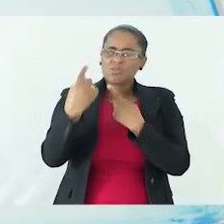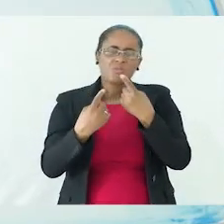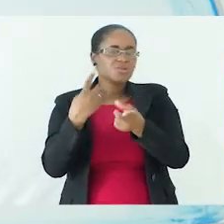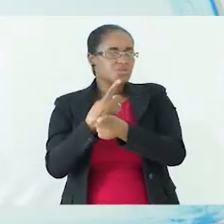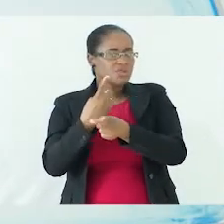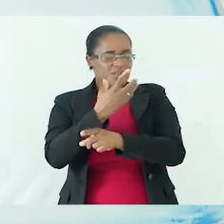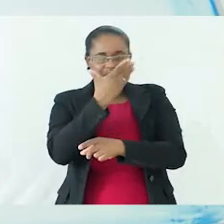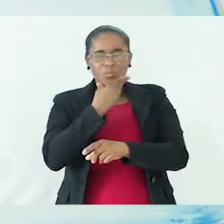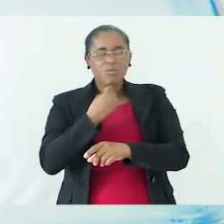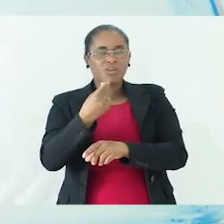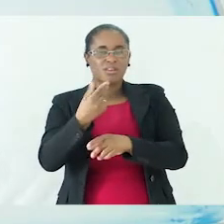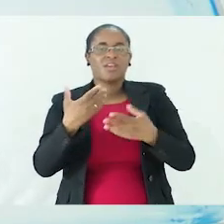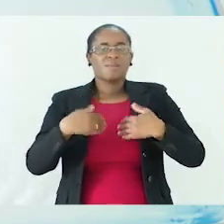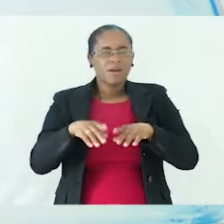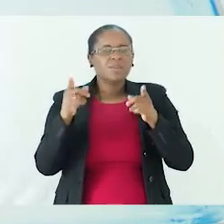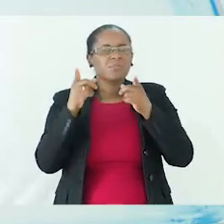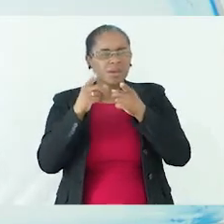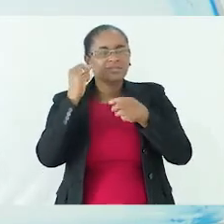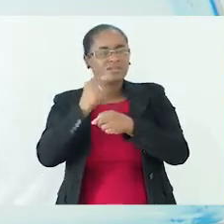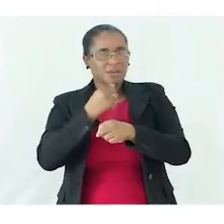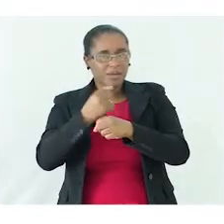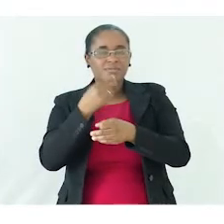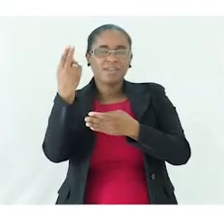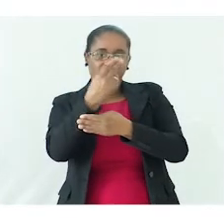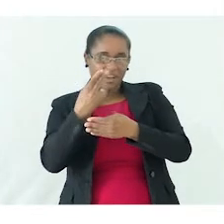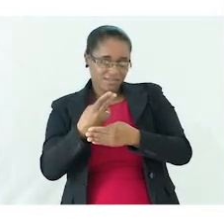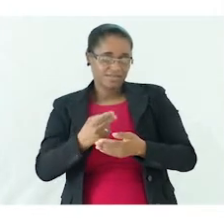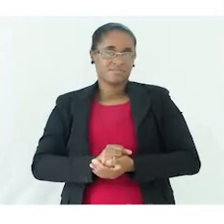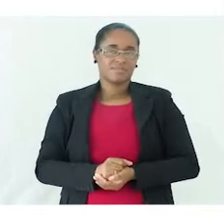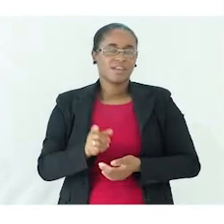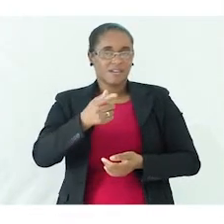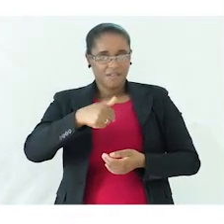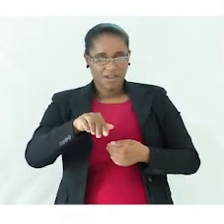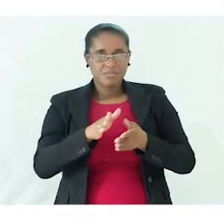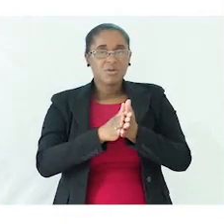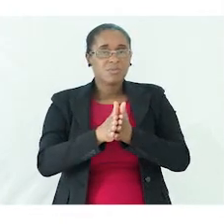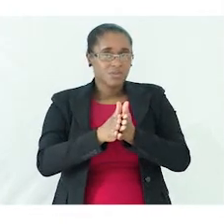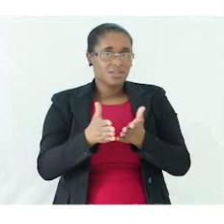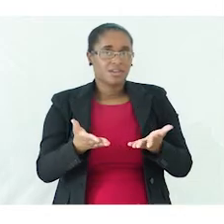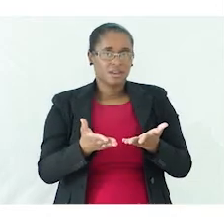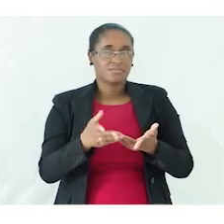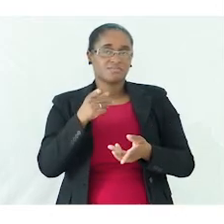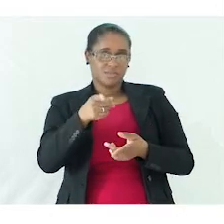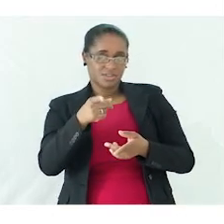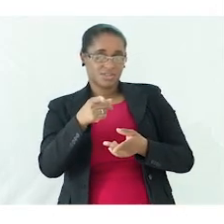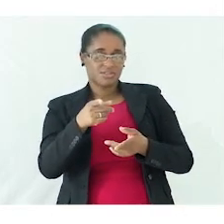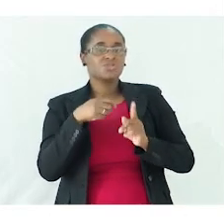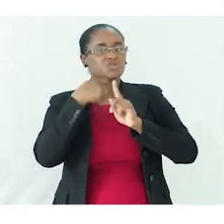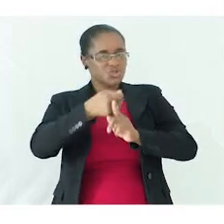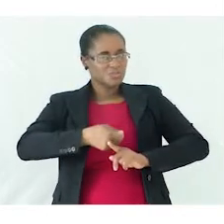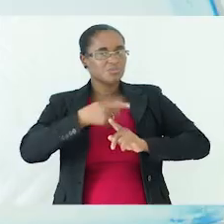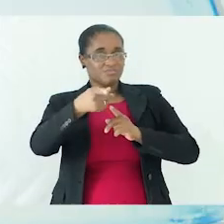uma determinada função ou situação, dizemos que é nome comum. Portanto,